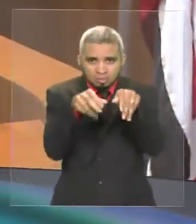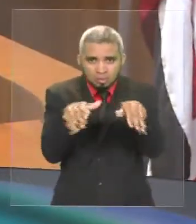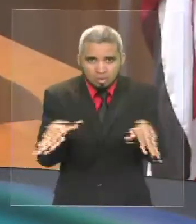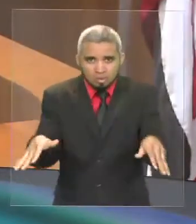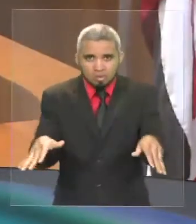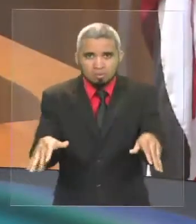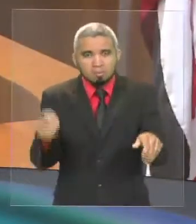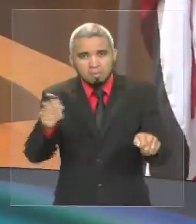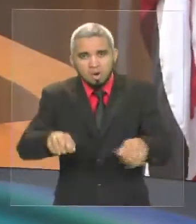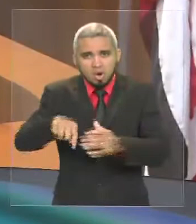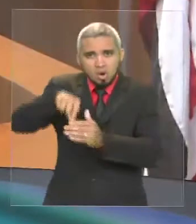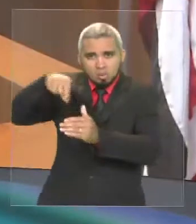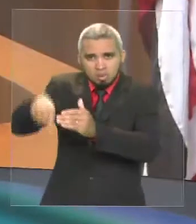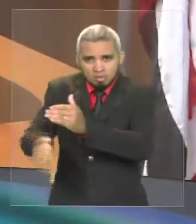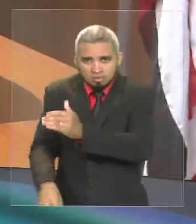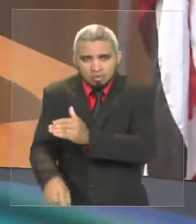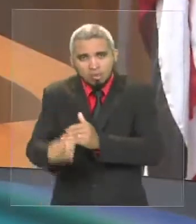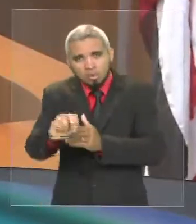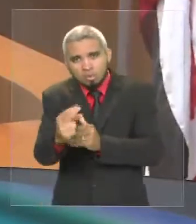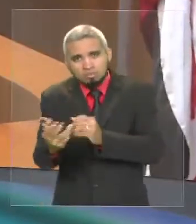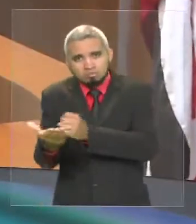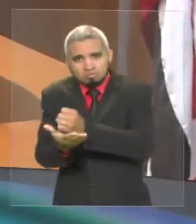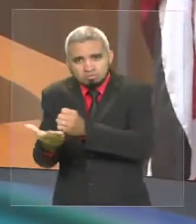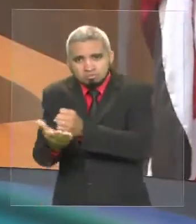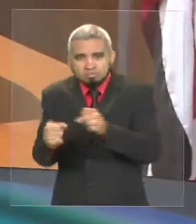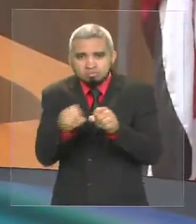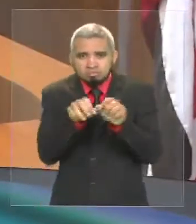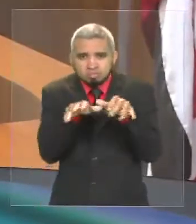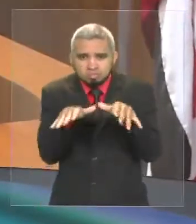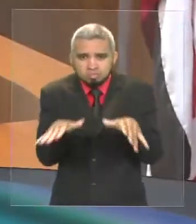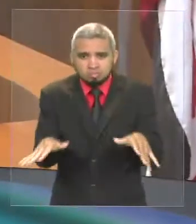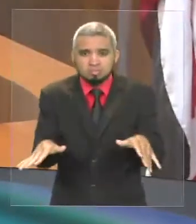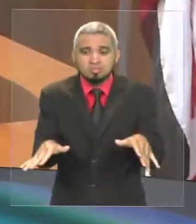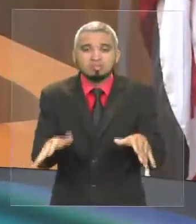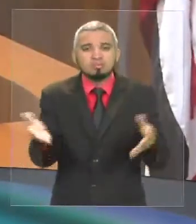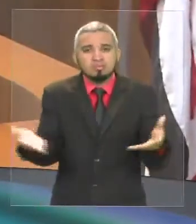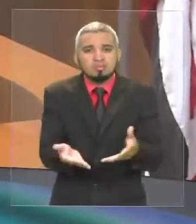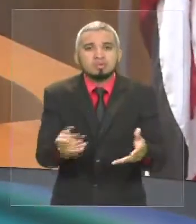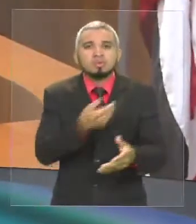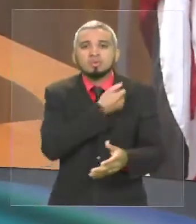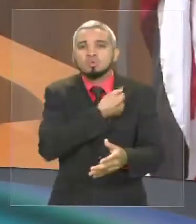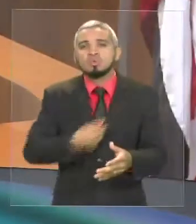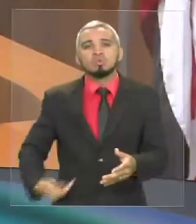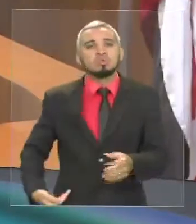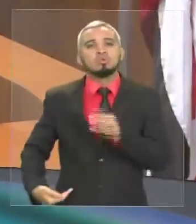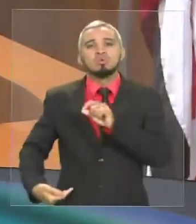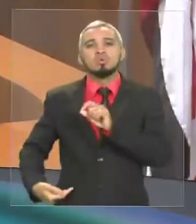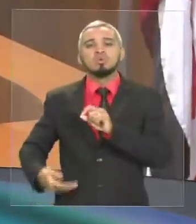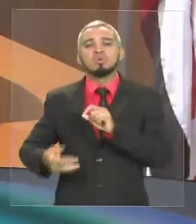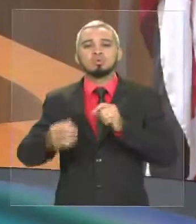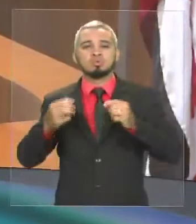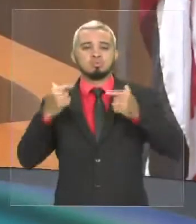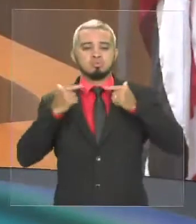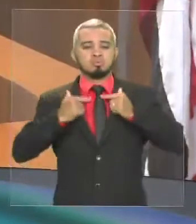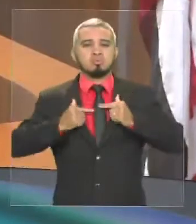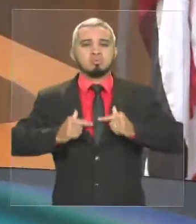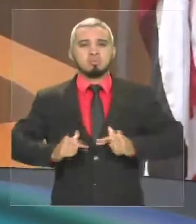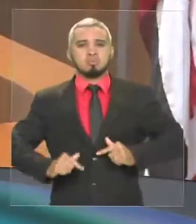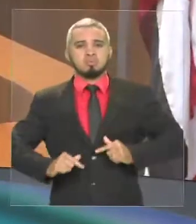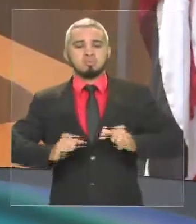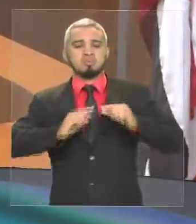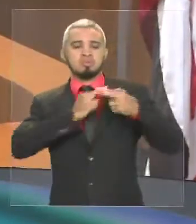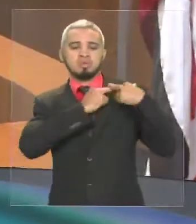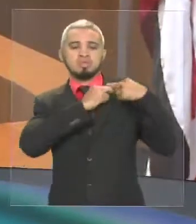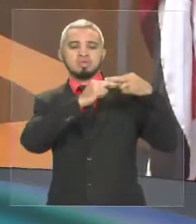ela drenagem superficial, e que agora o governo do Estado quer se eximir dessa responsabilidade e colocar no colo